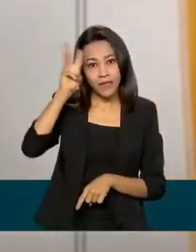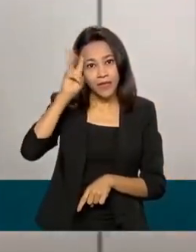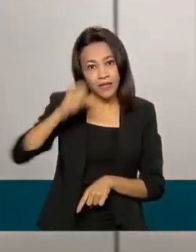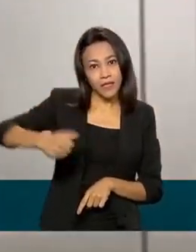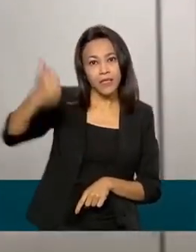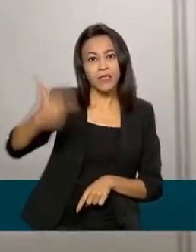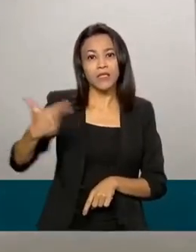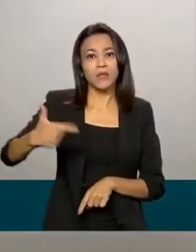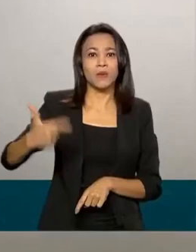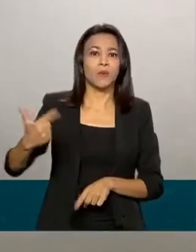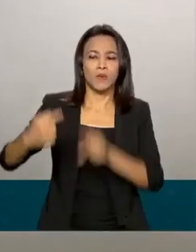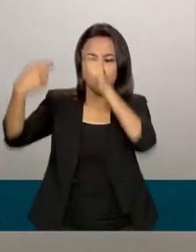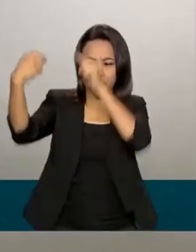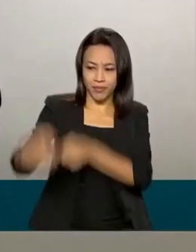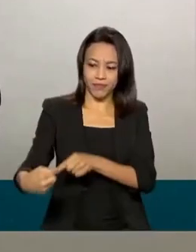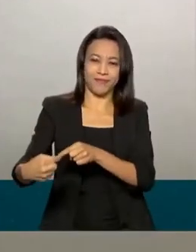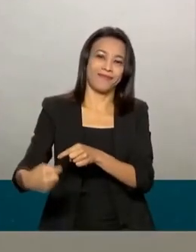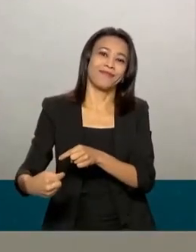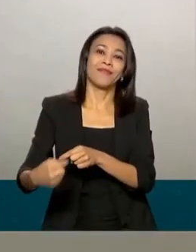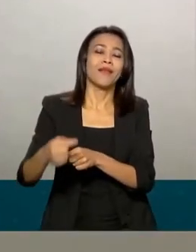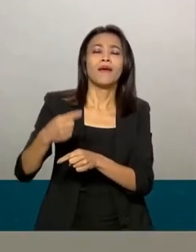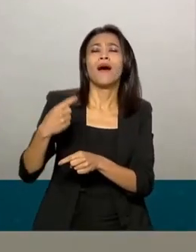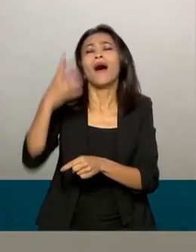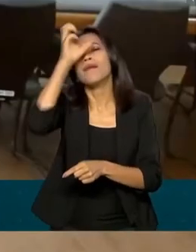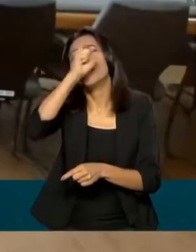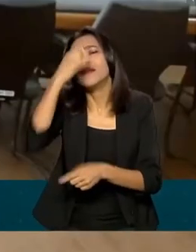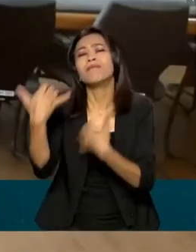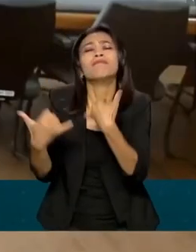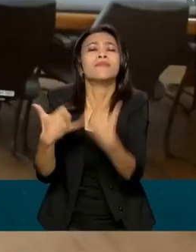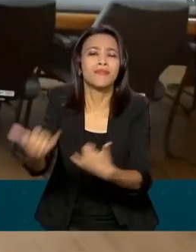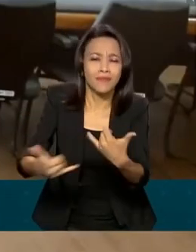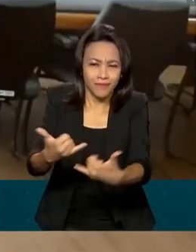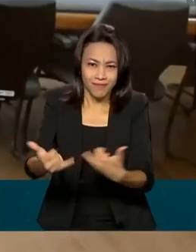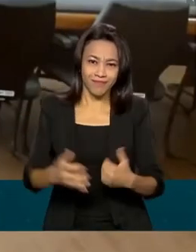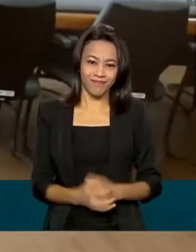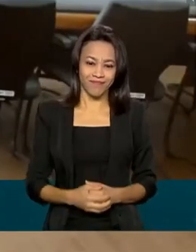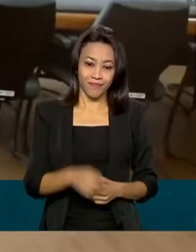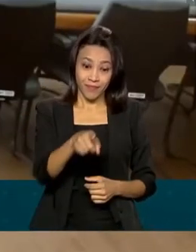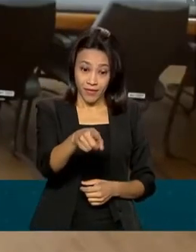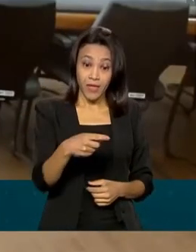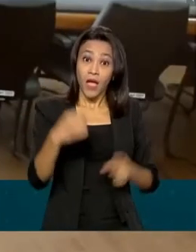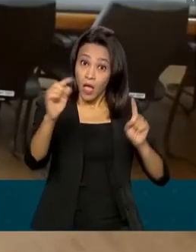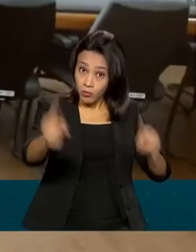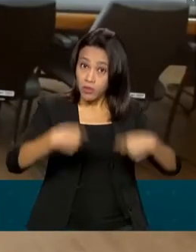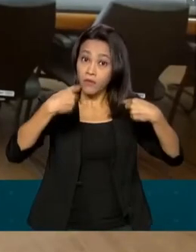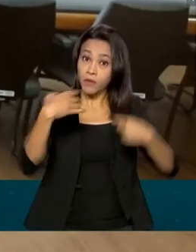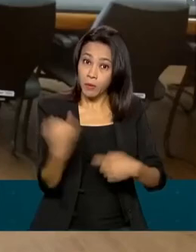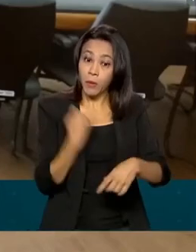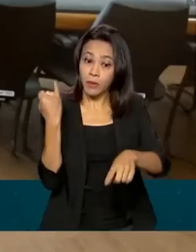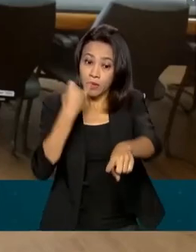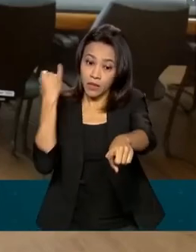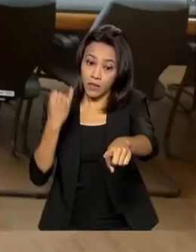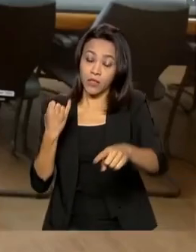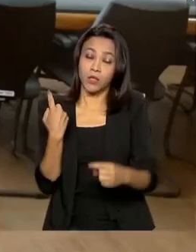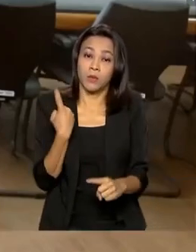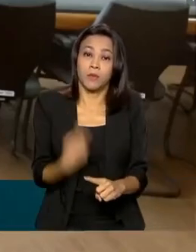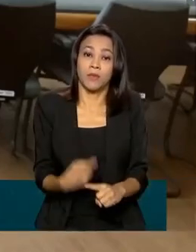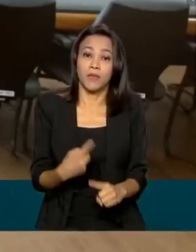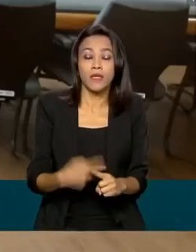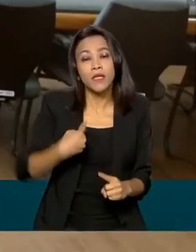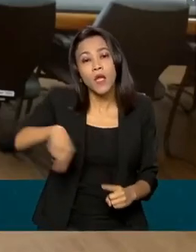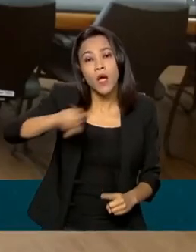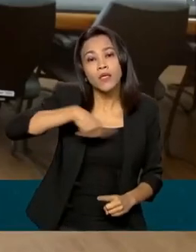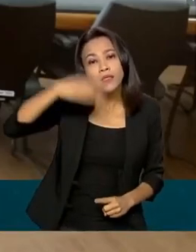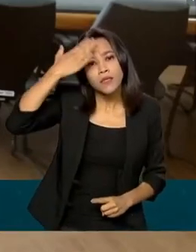da competição, uma forma de aprender brincando. É um desafio importante porque nós sabemos que a relação